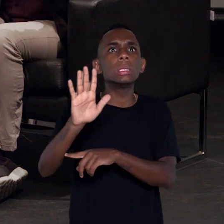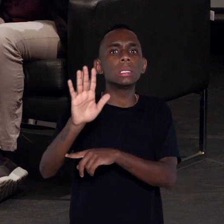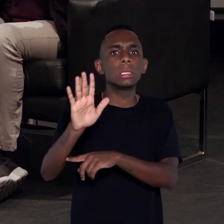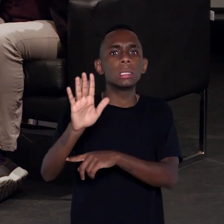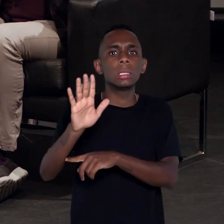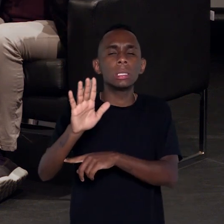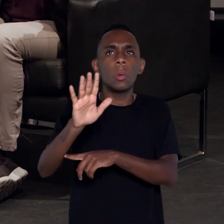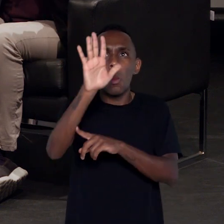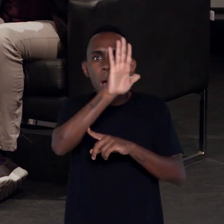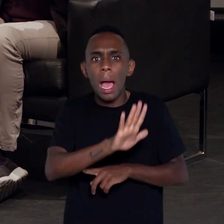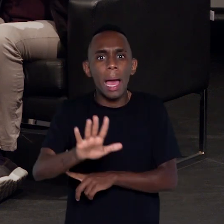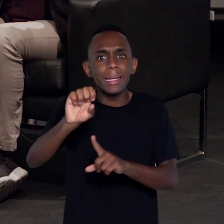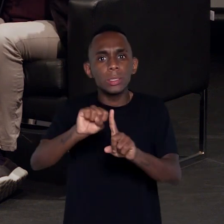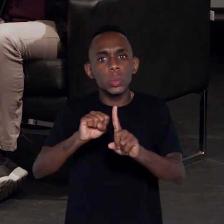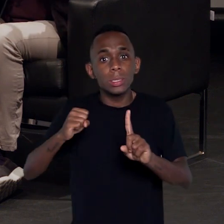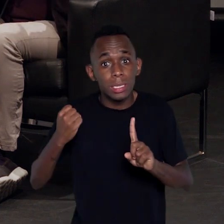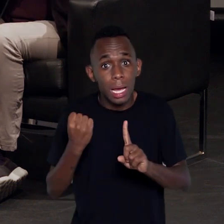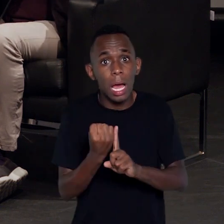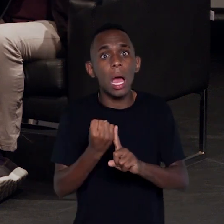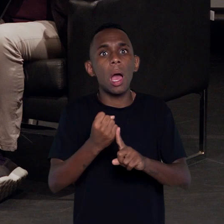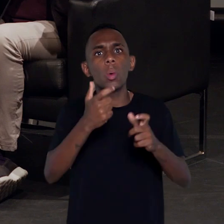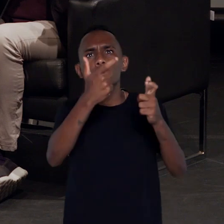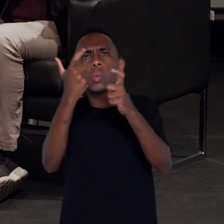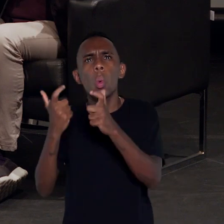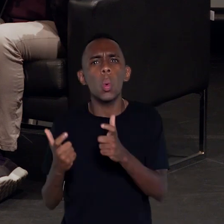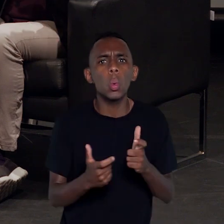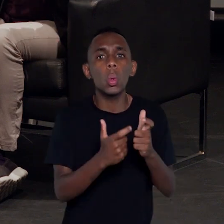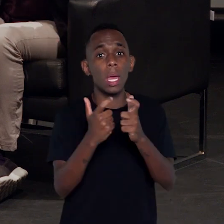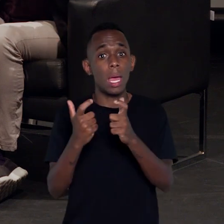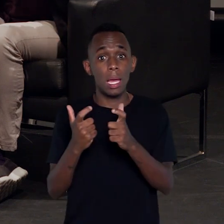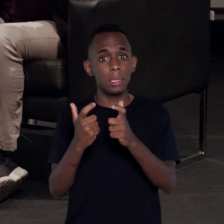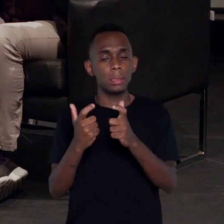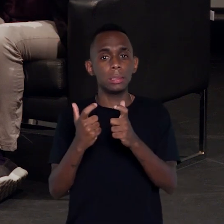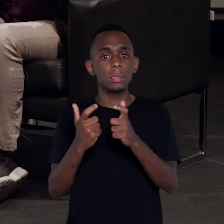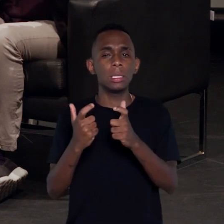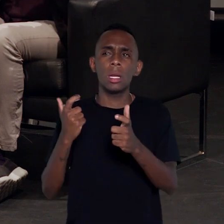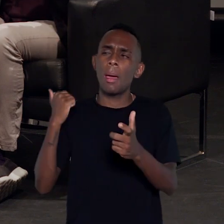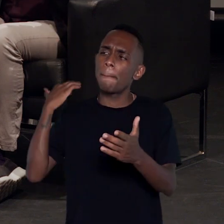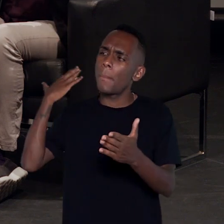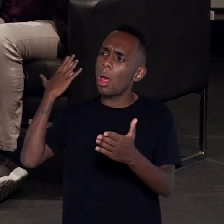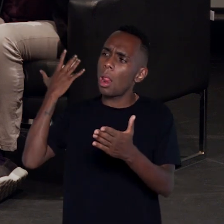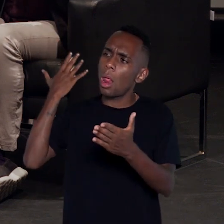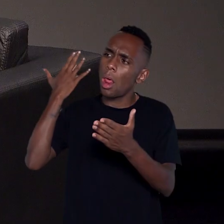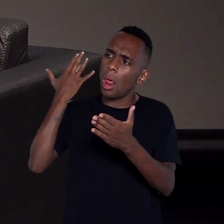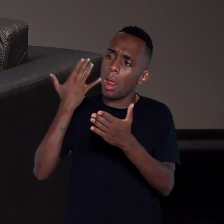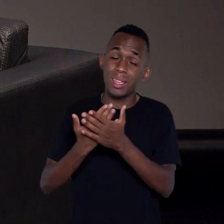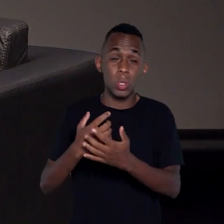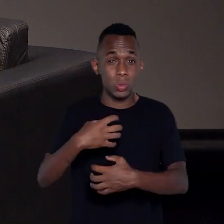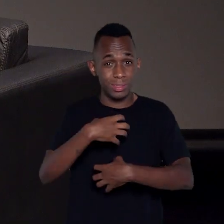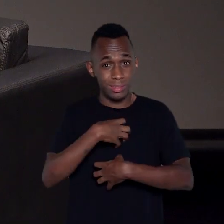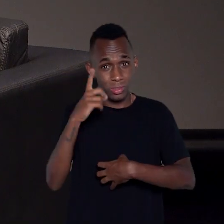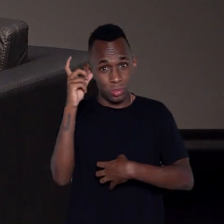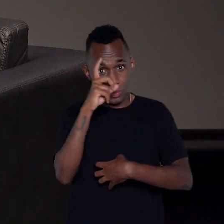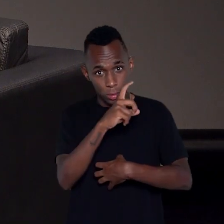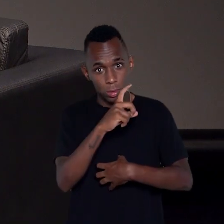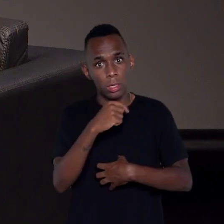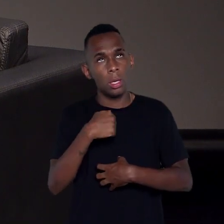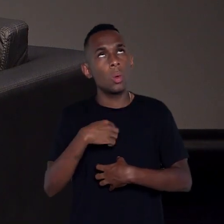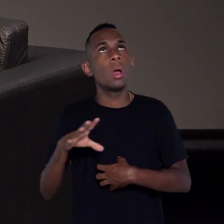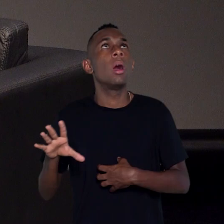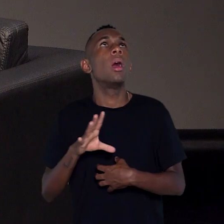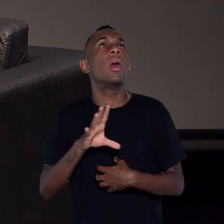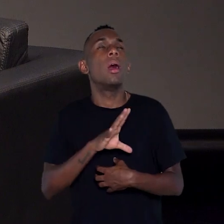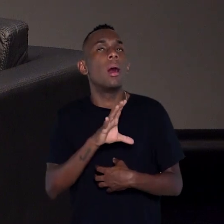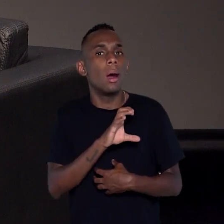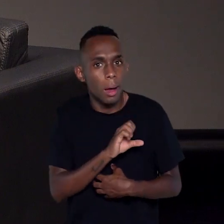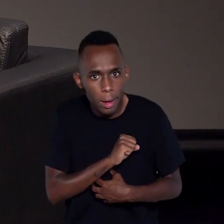Uma imensidão social, uma imensidão territorial. E, durante muito tempo, eu tive dificuldade... Eu, que sou um amante